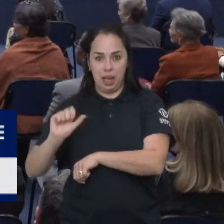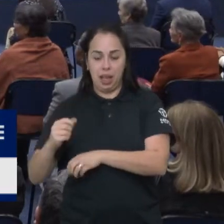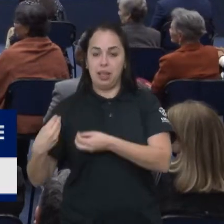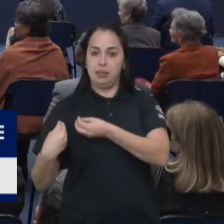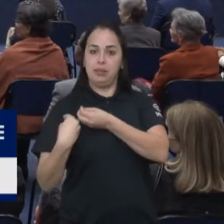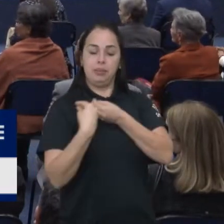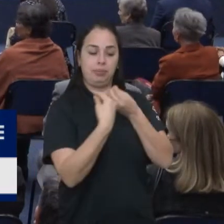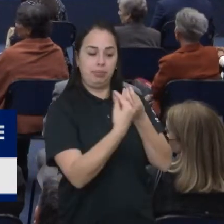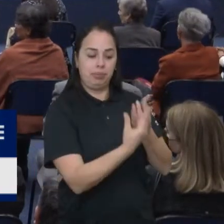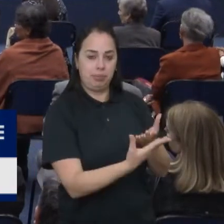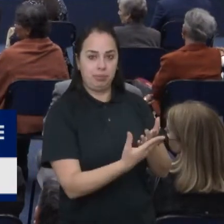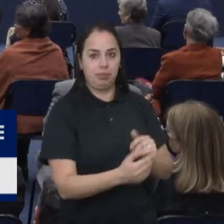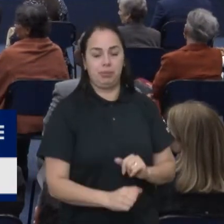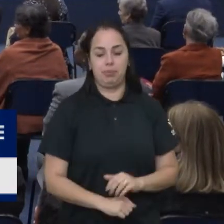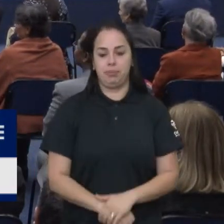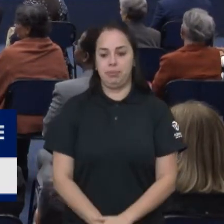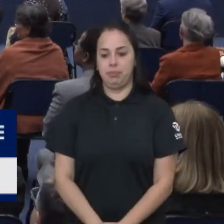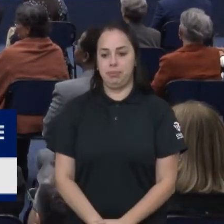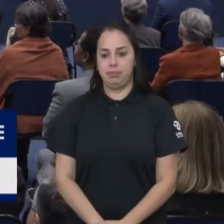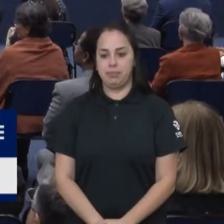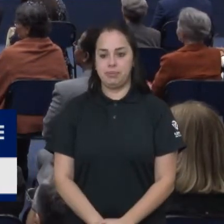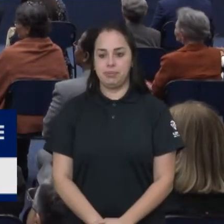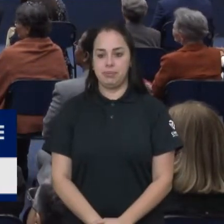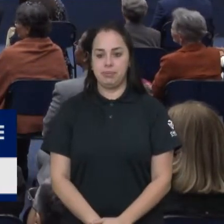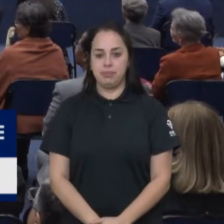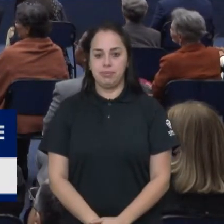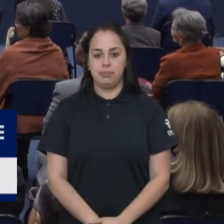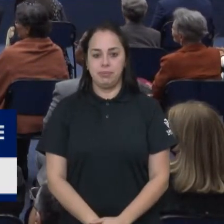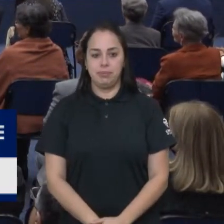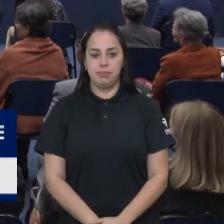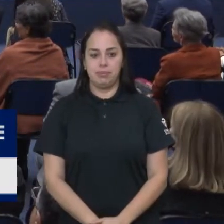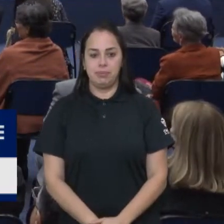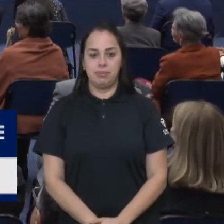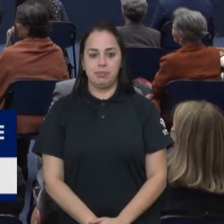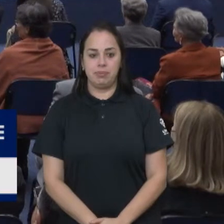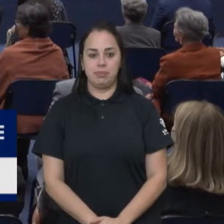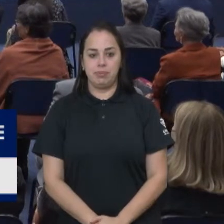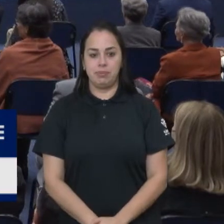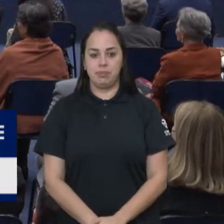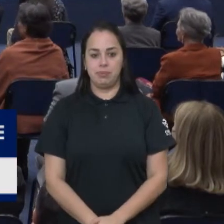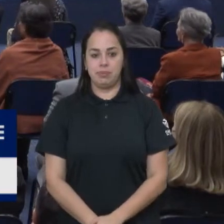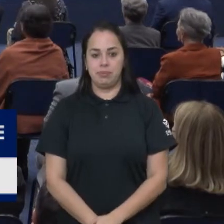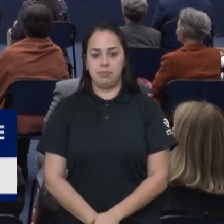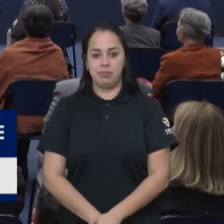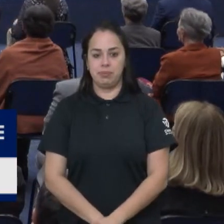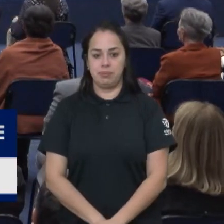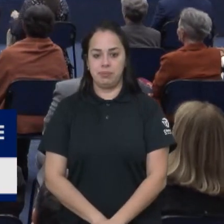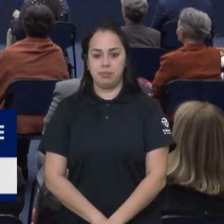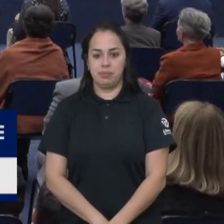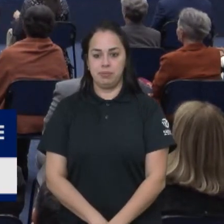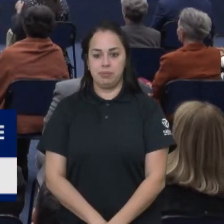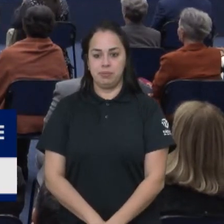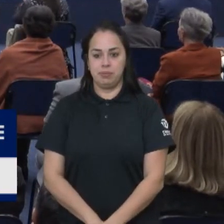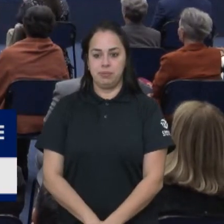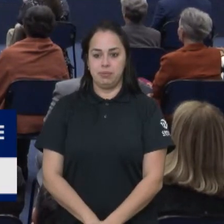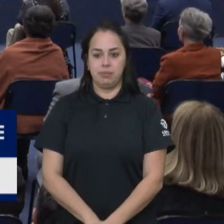Paraíba, Mantiqueira, criou asas pra